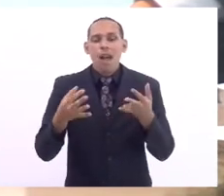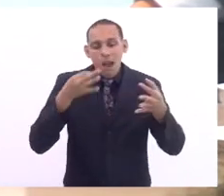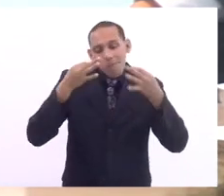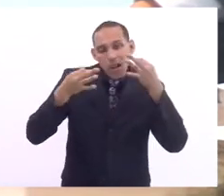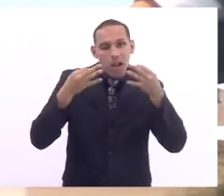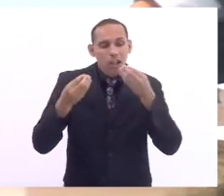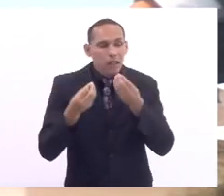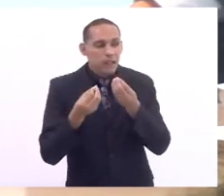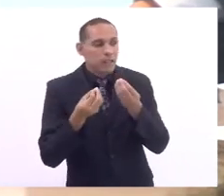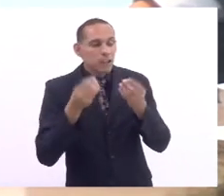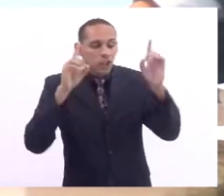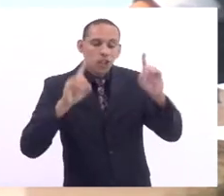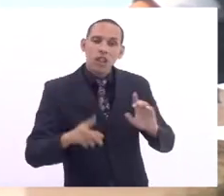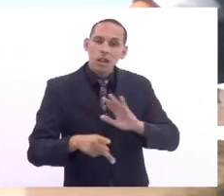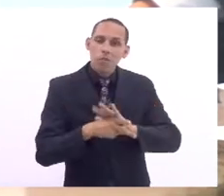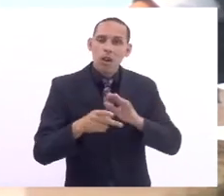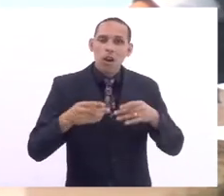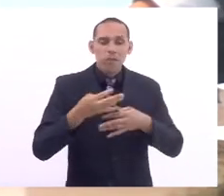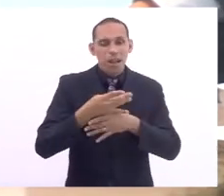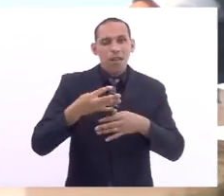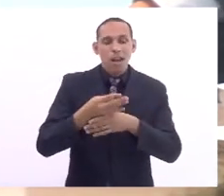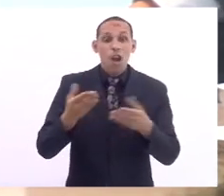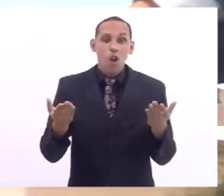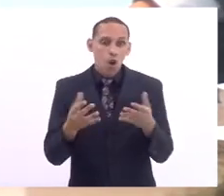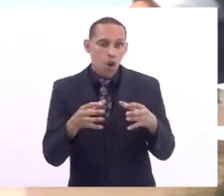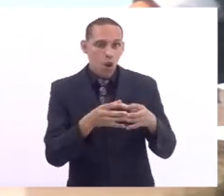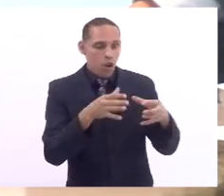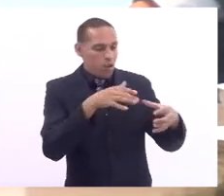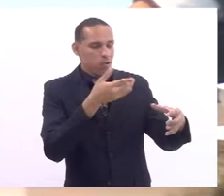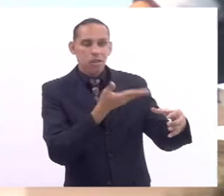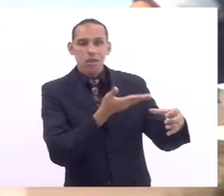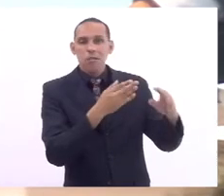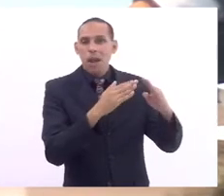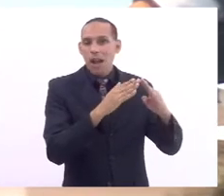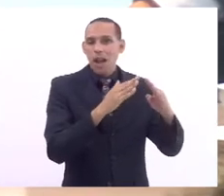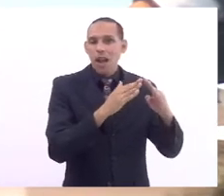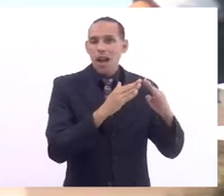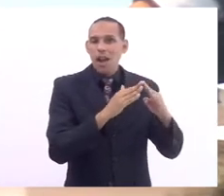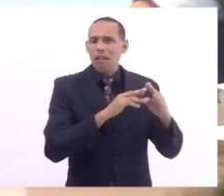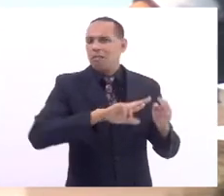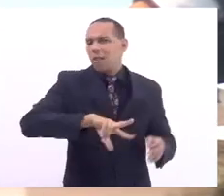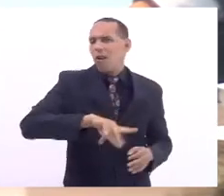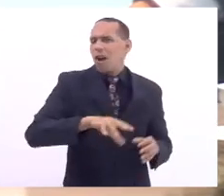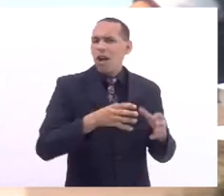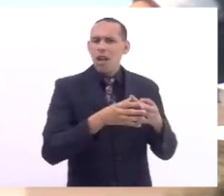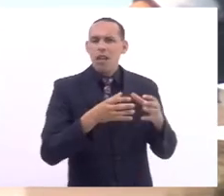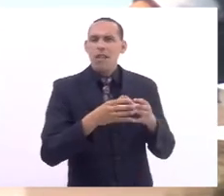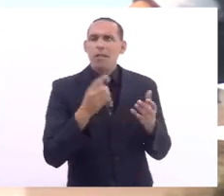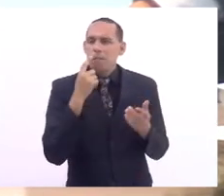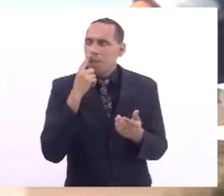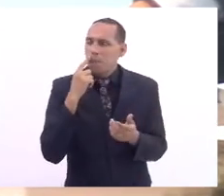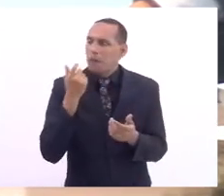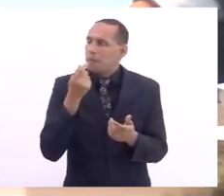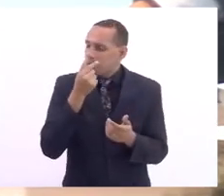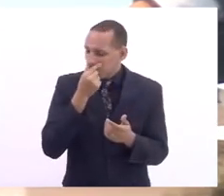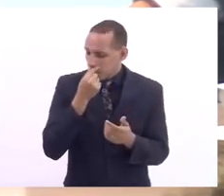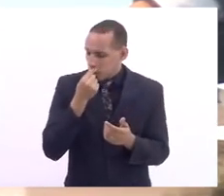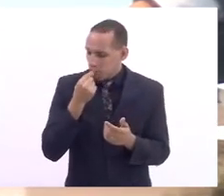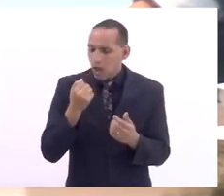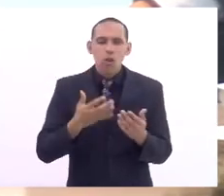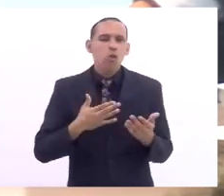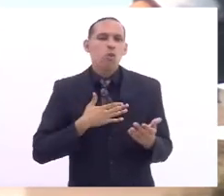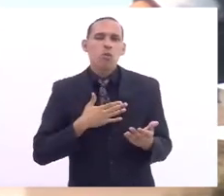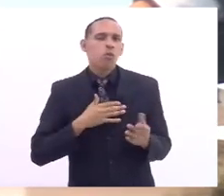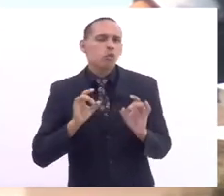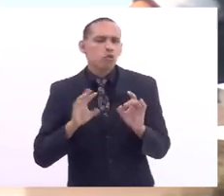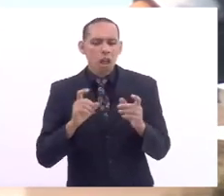mas é essa equipe que hoje toca à construção da casa não é uma equipe que se que esteve comigo